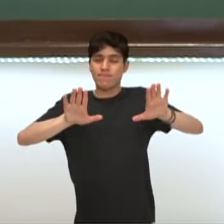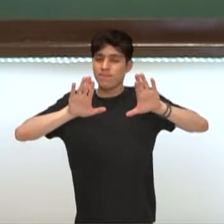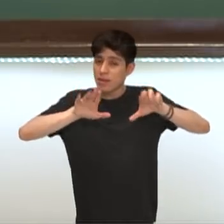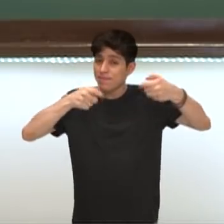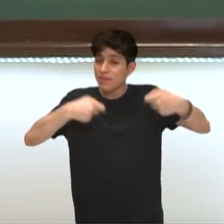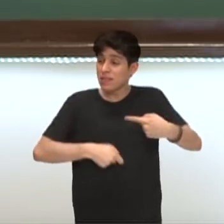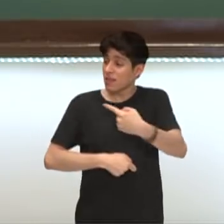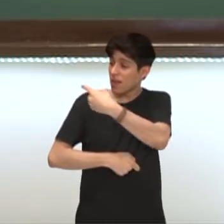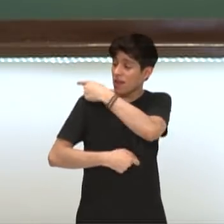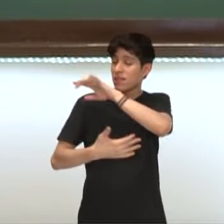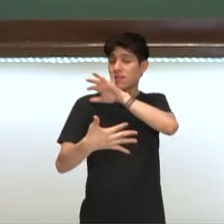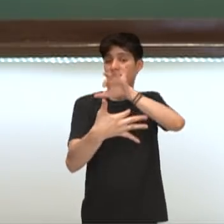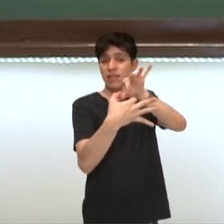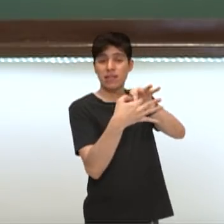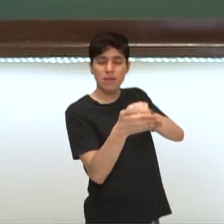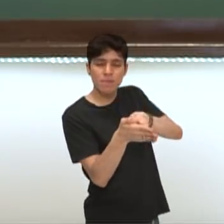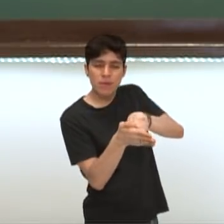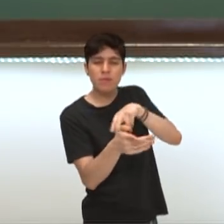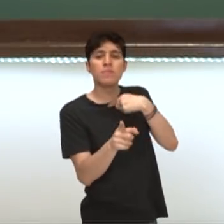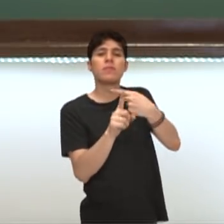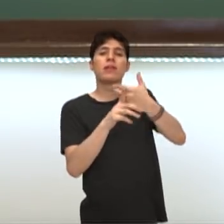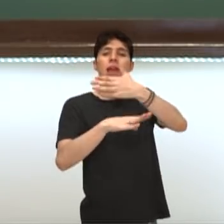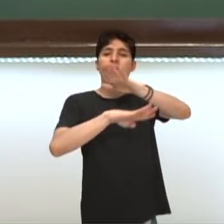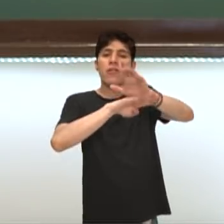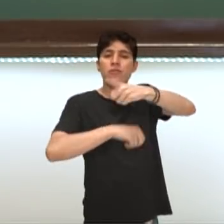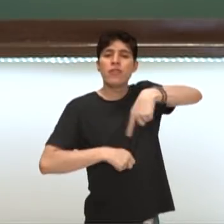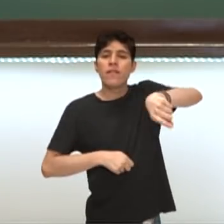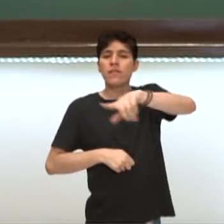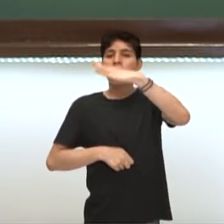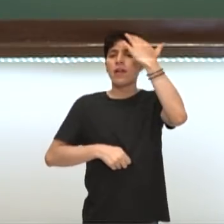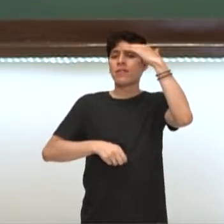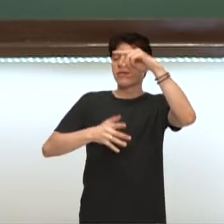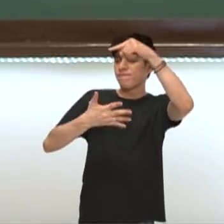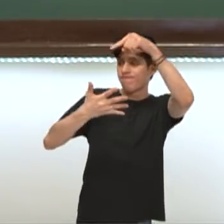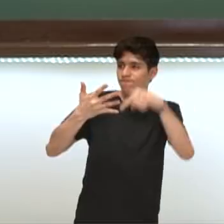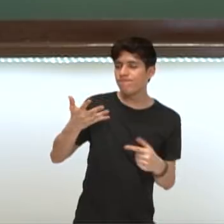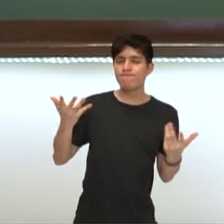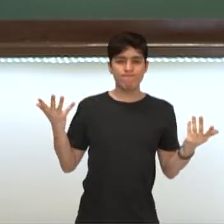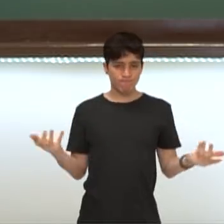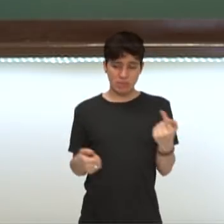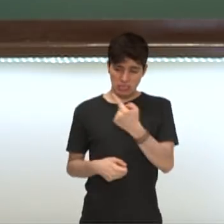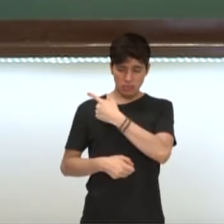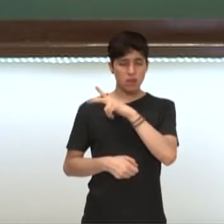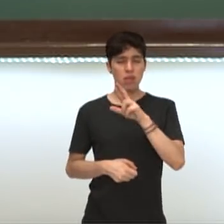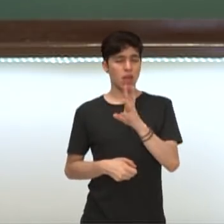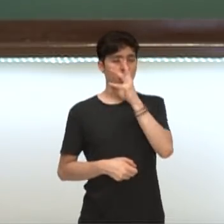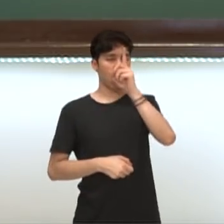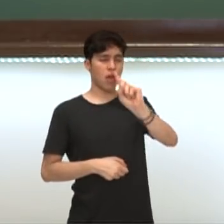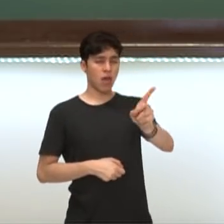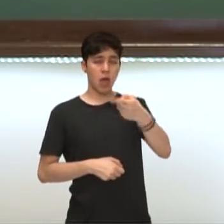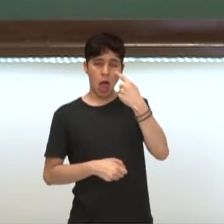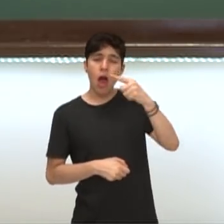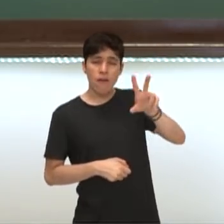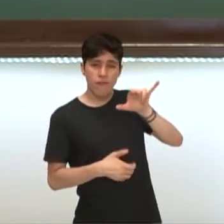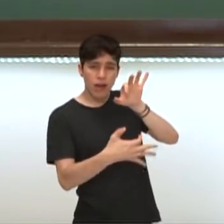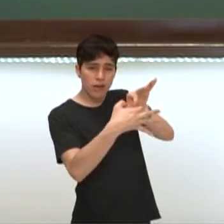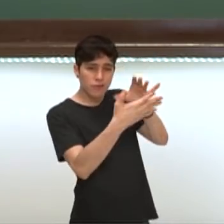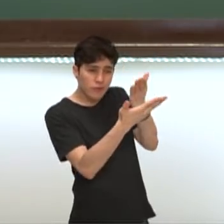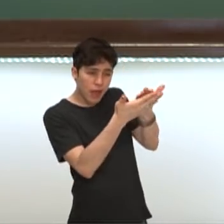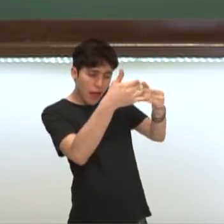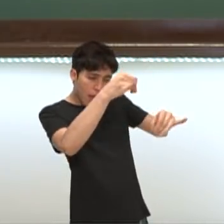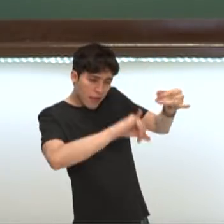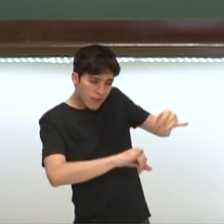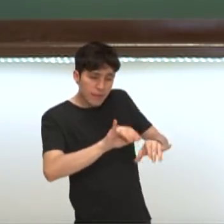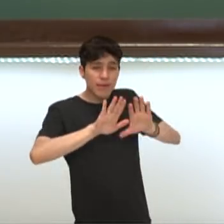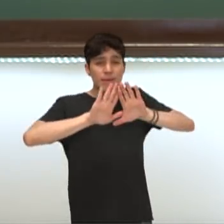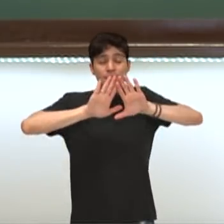desse assunto na biologia para fundamentar várias coisas. Isso aqui não é você vai ver isso em química também, mas